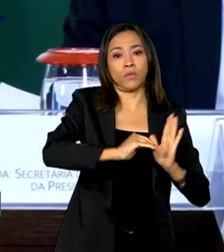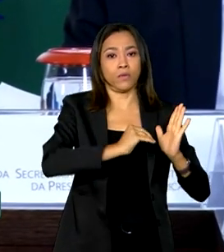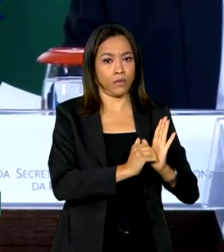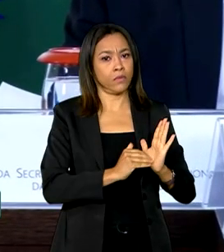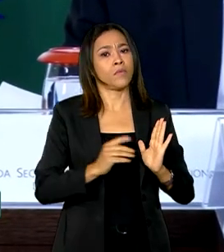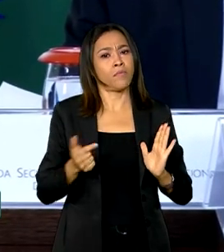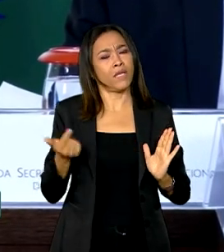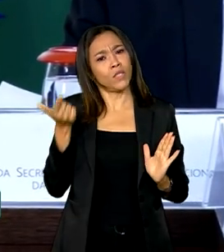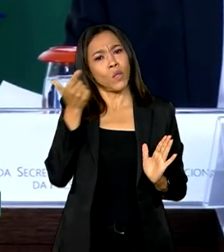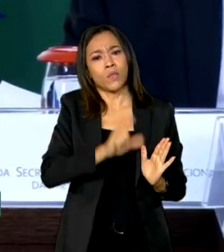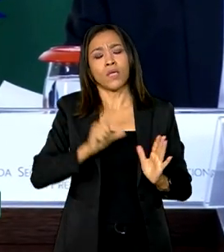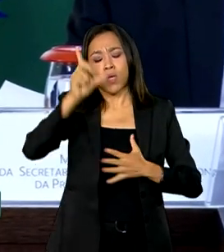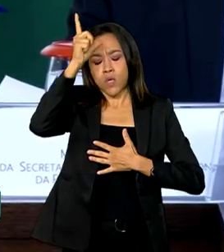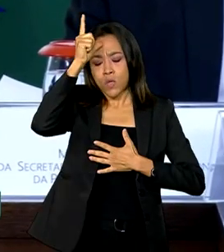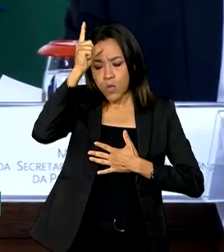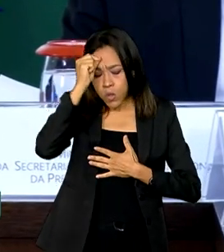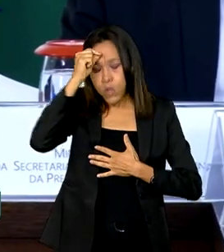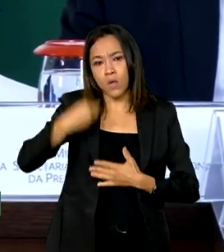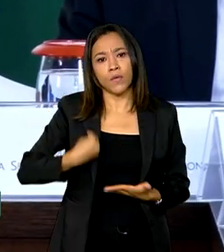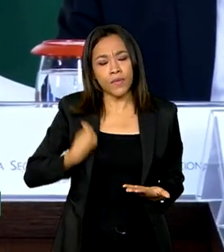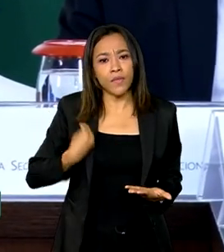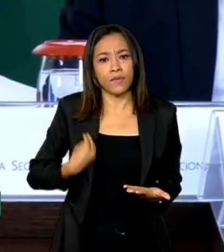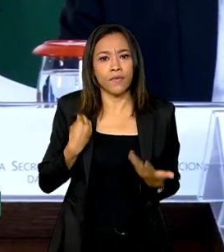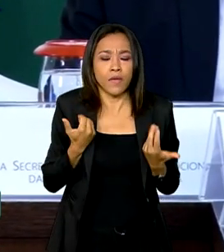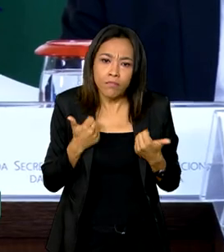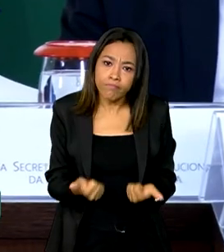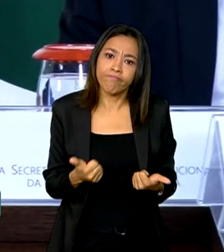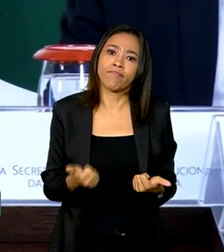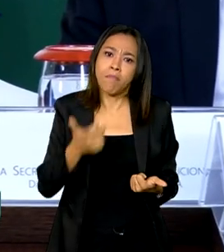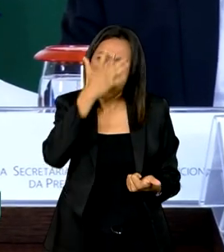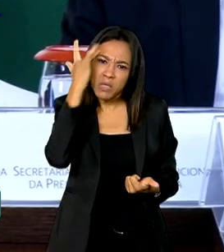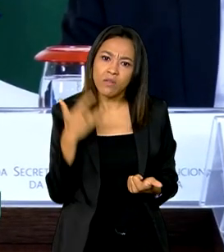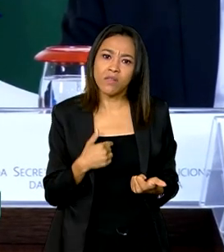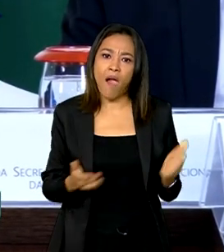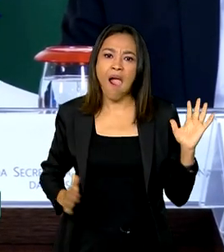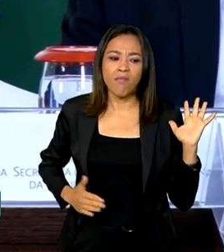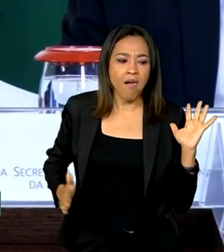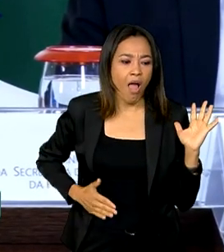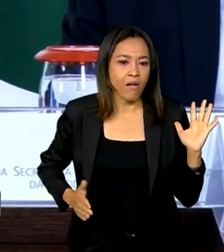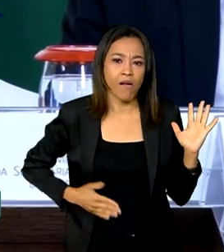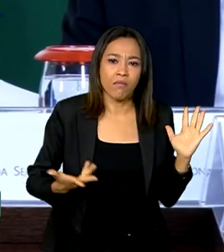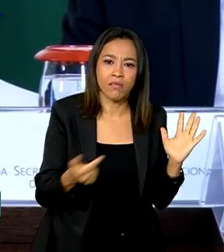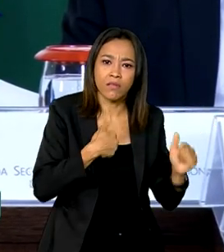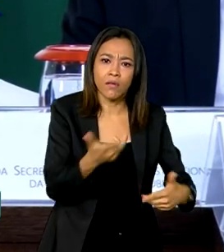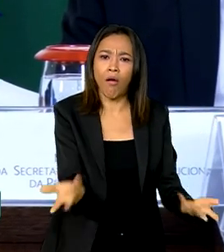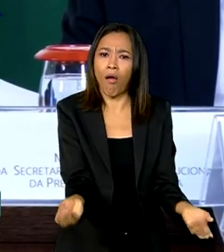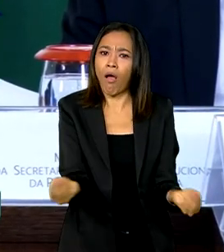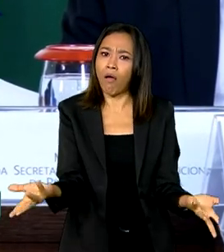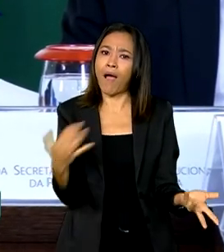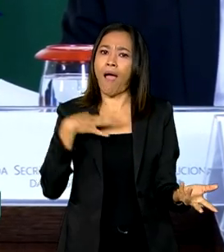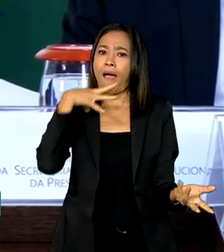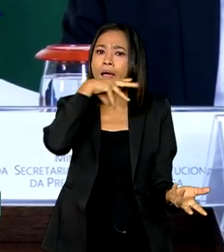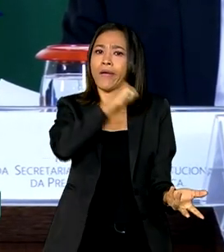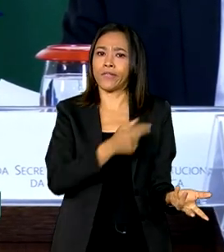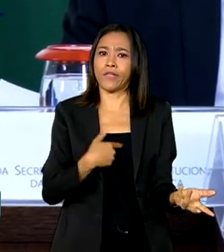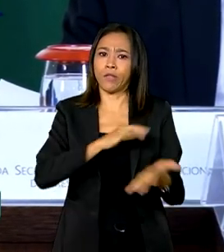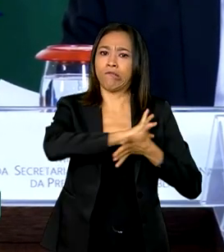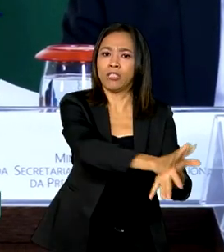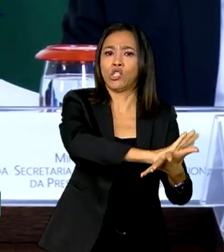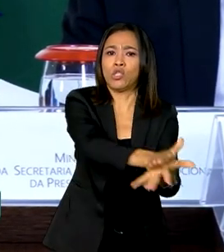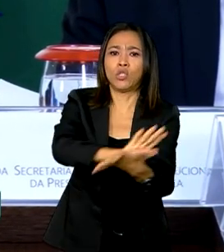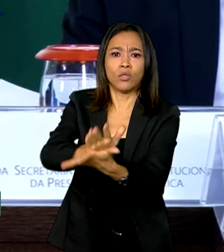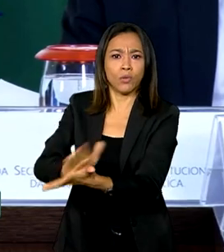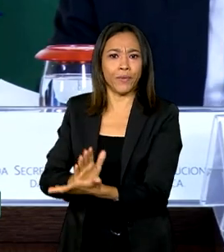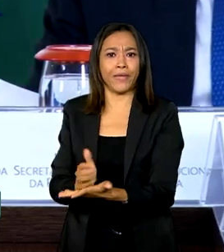dizer de uma vez por todas as pessoas que agem como se fosse bandido nesse país achando que estão destruindo uma